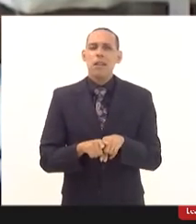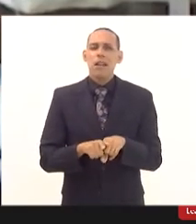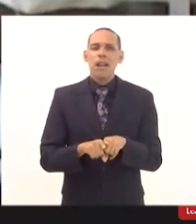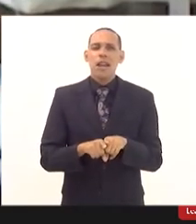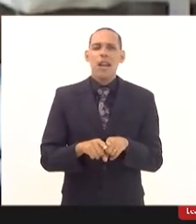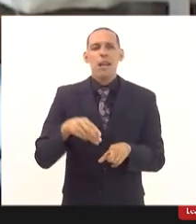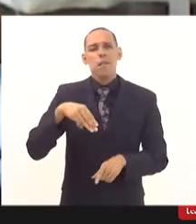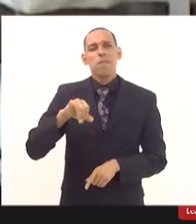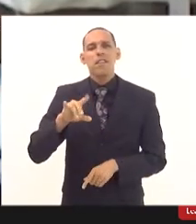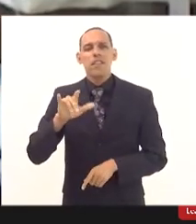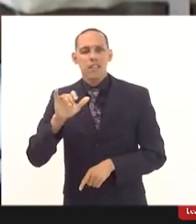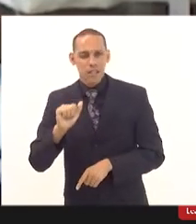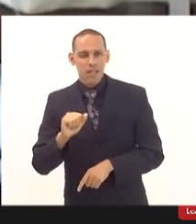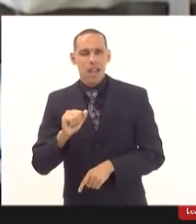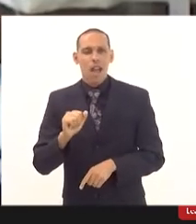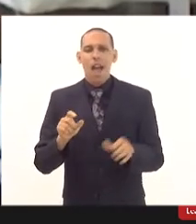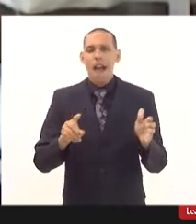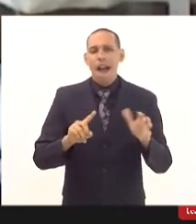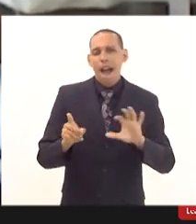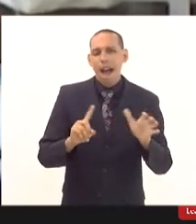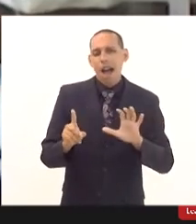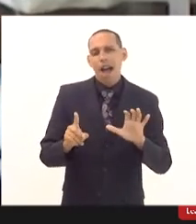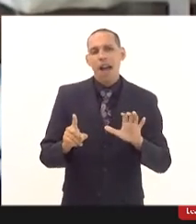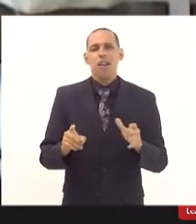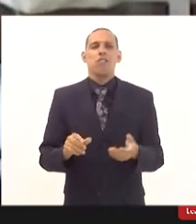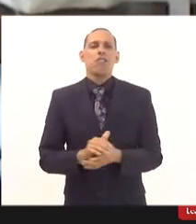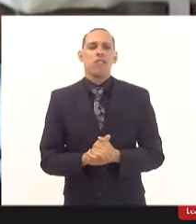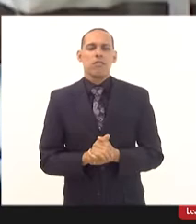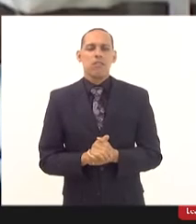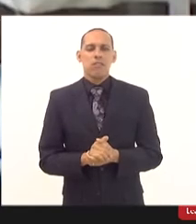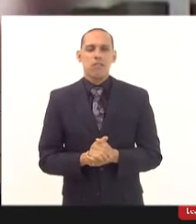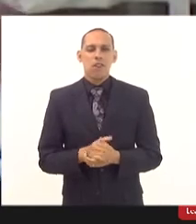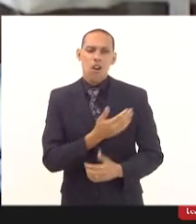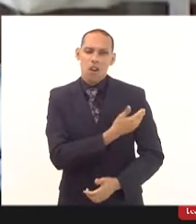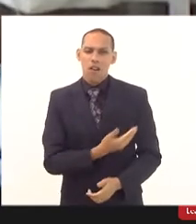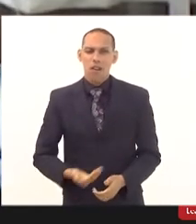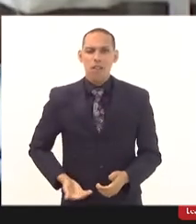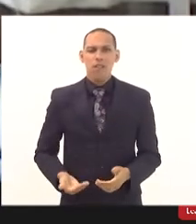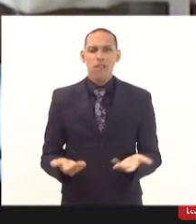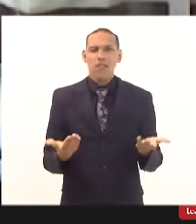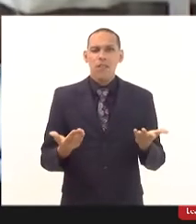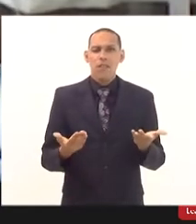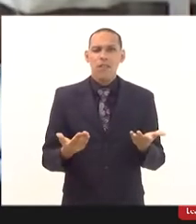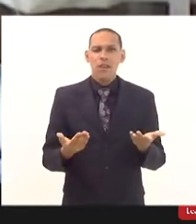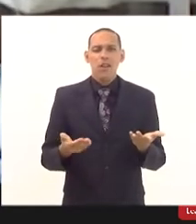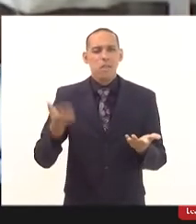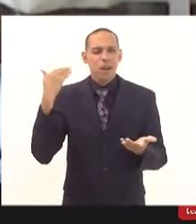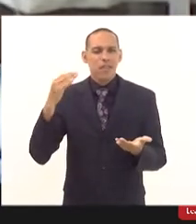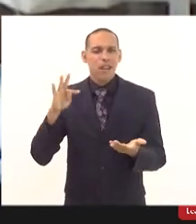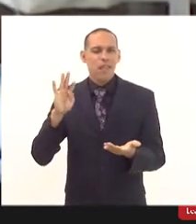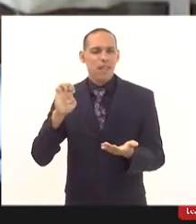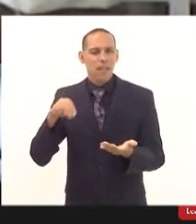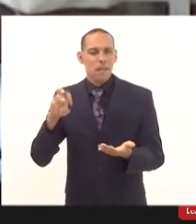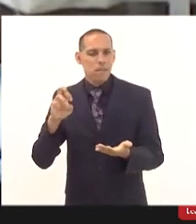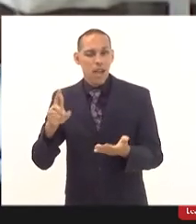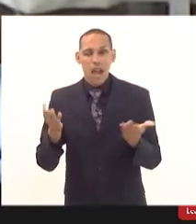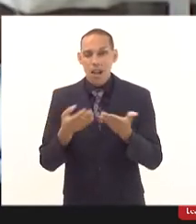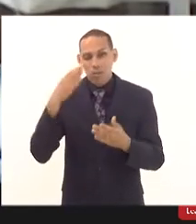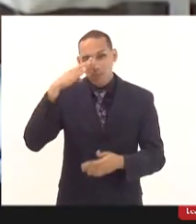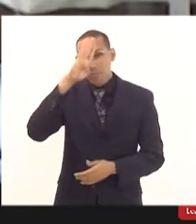das mídias né das rápida TV Brasil da Agência Brasil pelo governo inicialmente pelo governo teme agora pelo governo